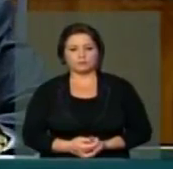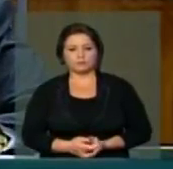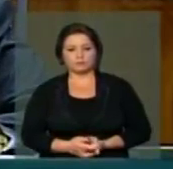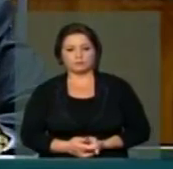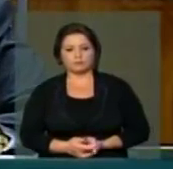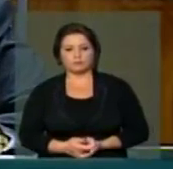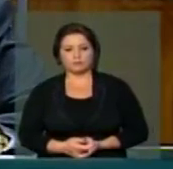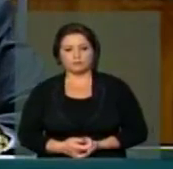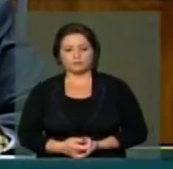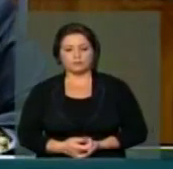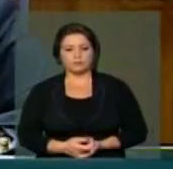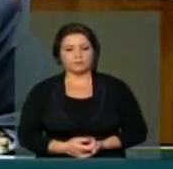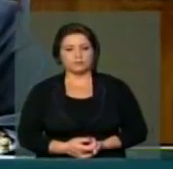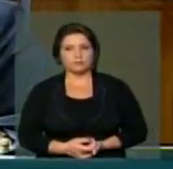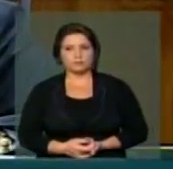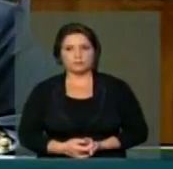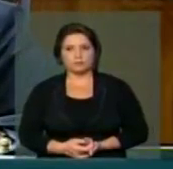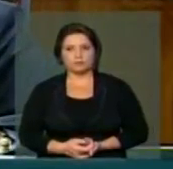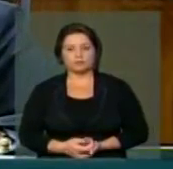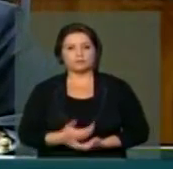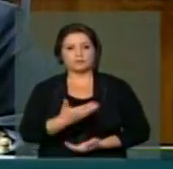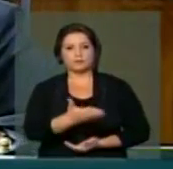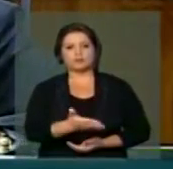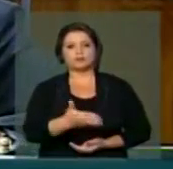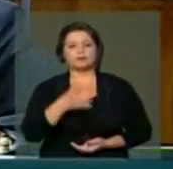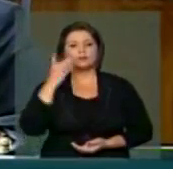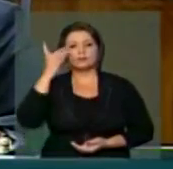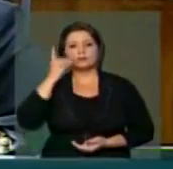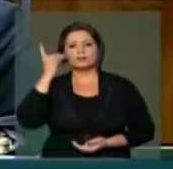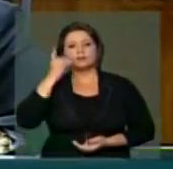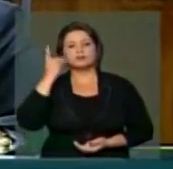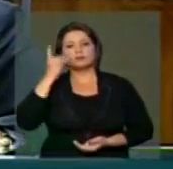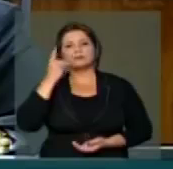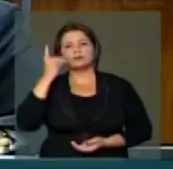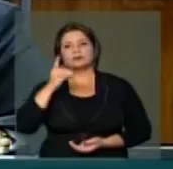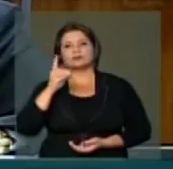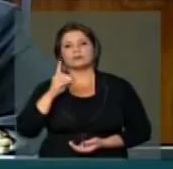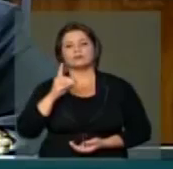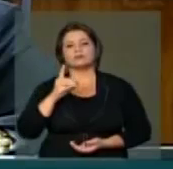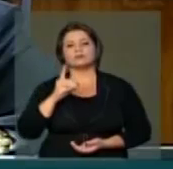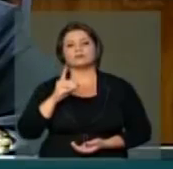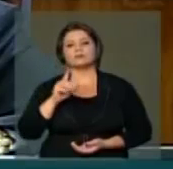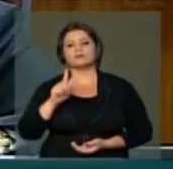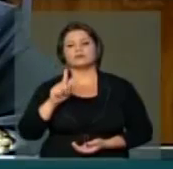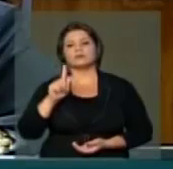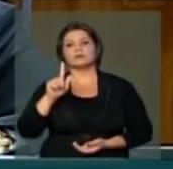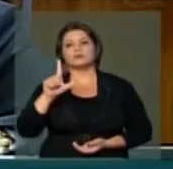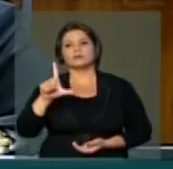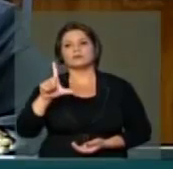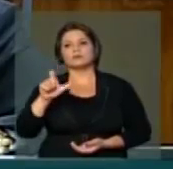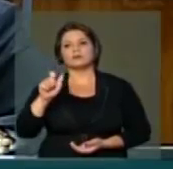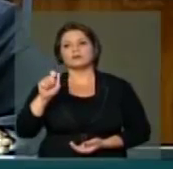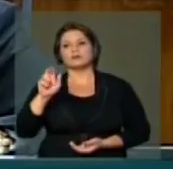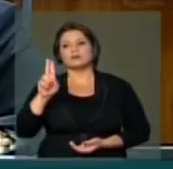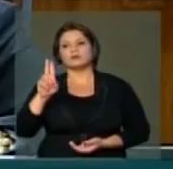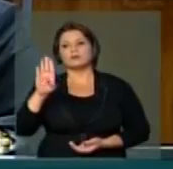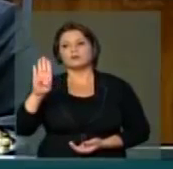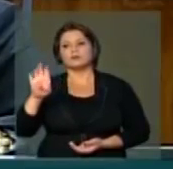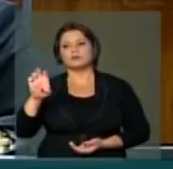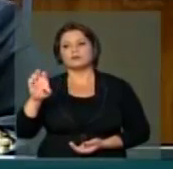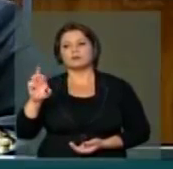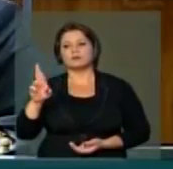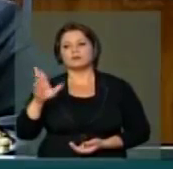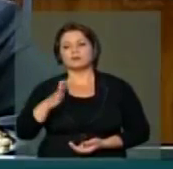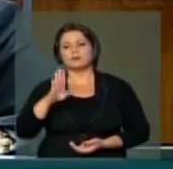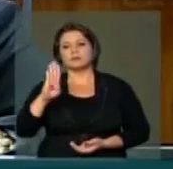Continuando o grande expediente, concedo a palavra, portanto, ao ilustre deputado Glauber